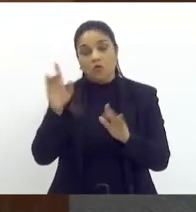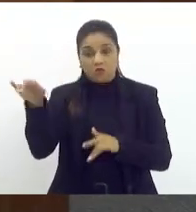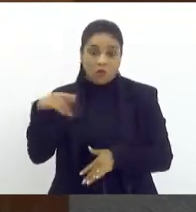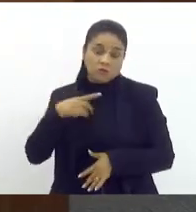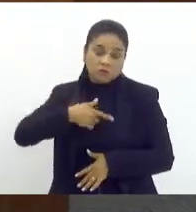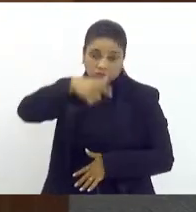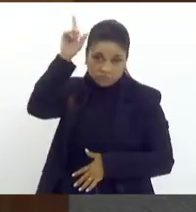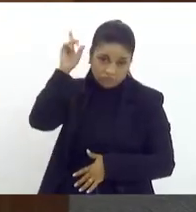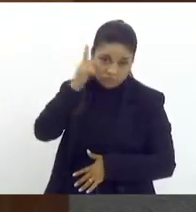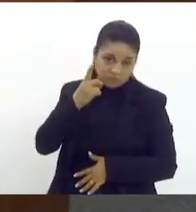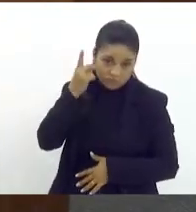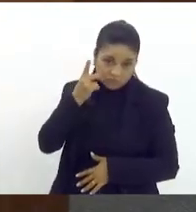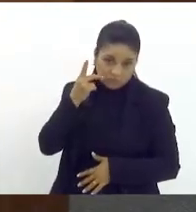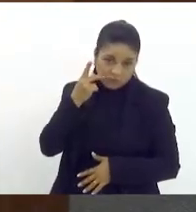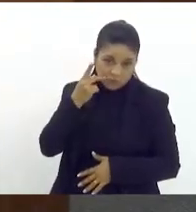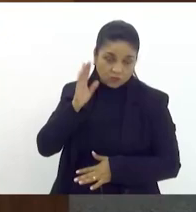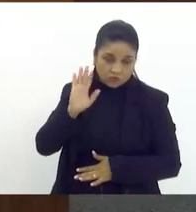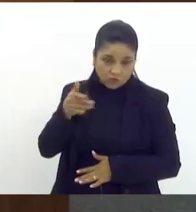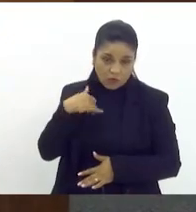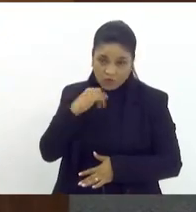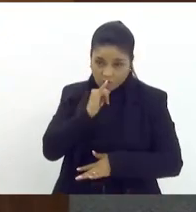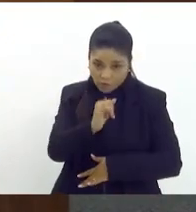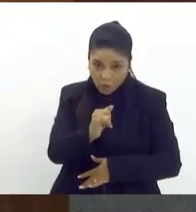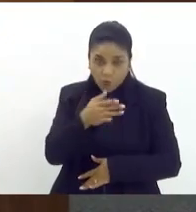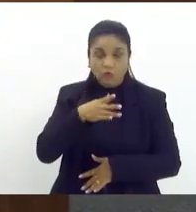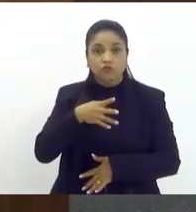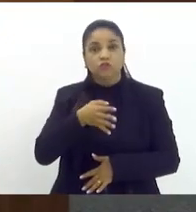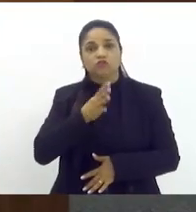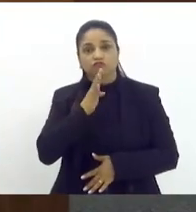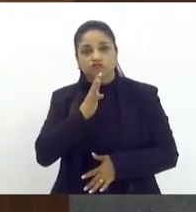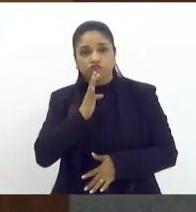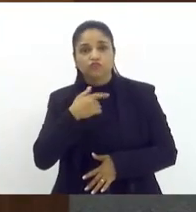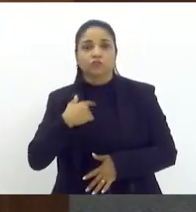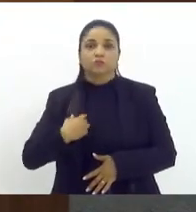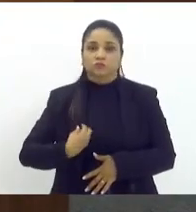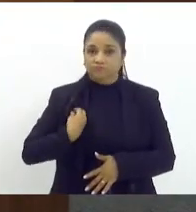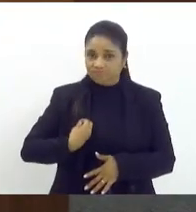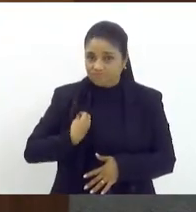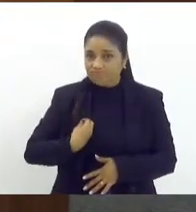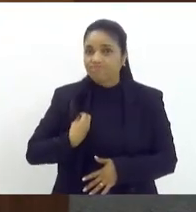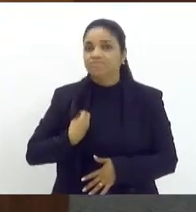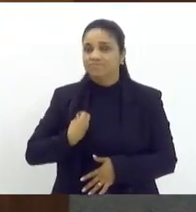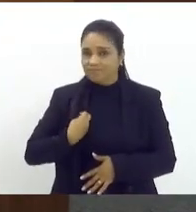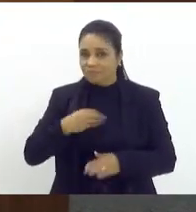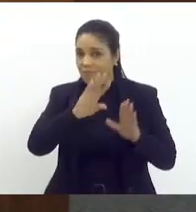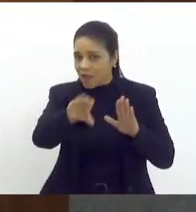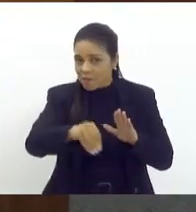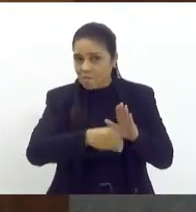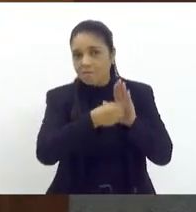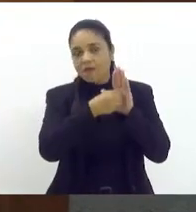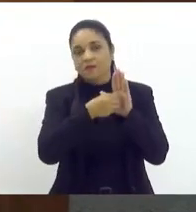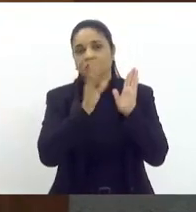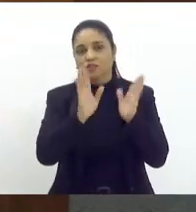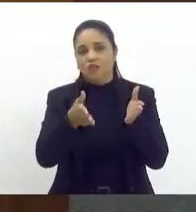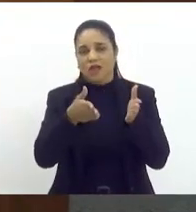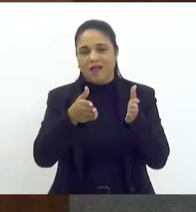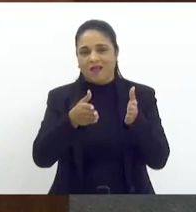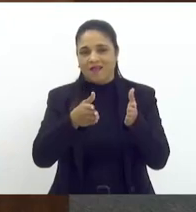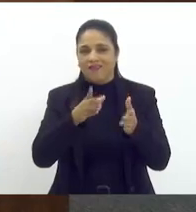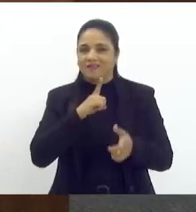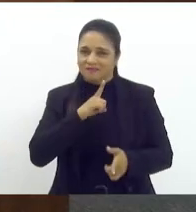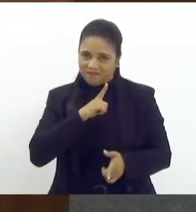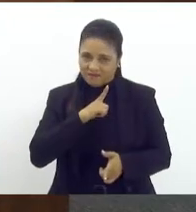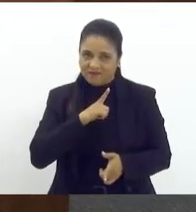Tá informando que já existe o desconhecia já existe uma Emenda em tramitação Então seria mais seria